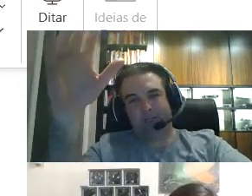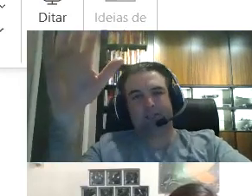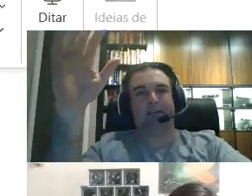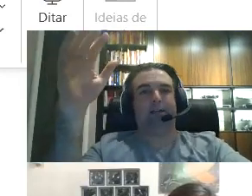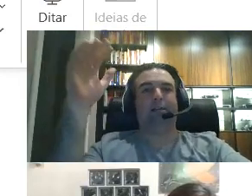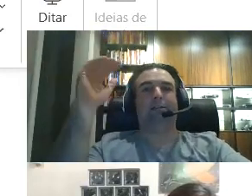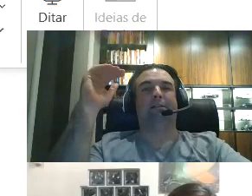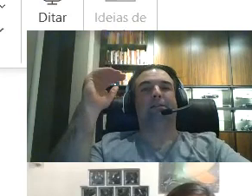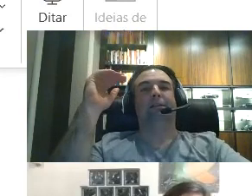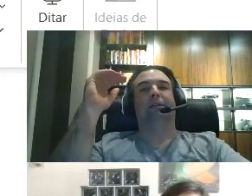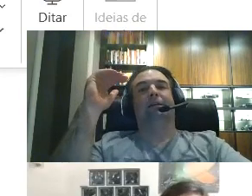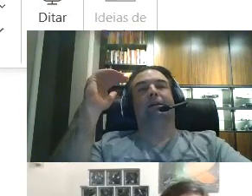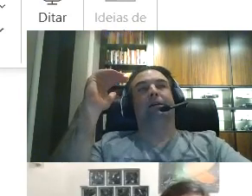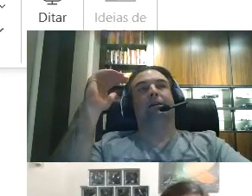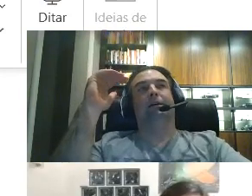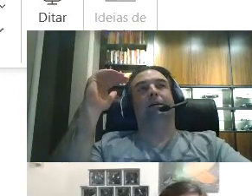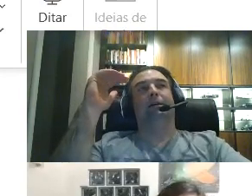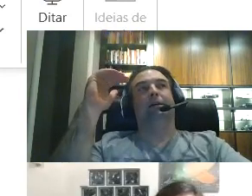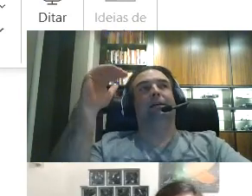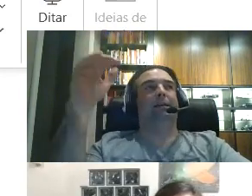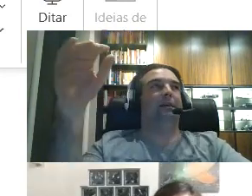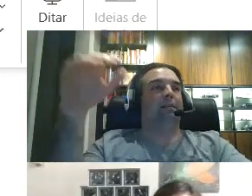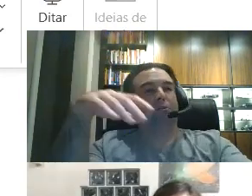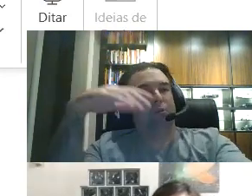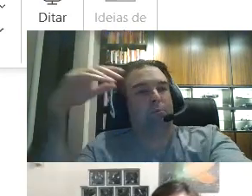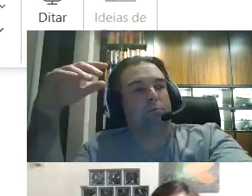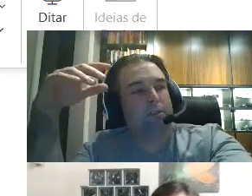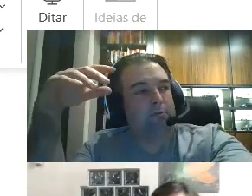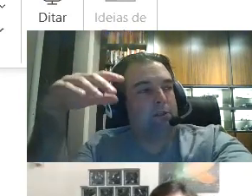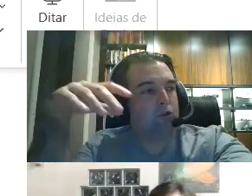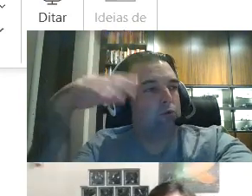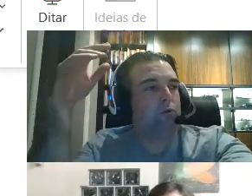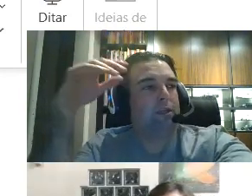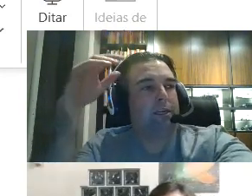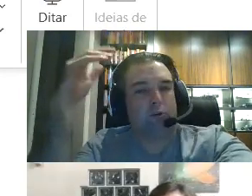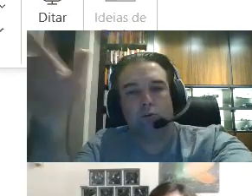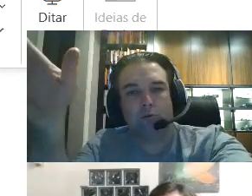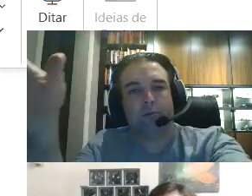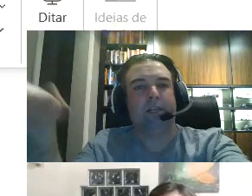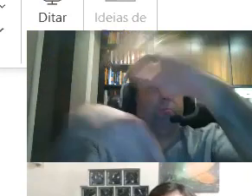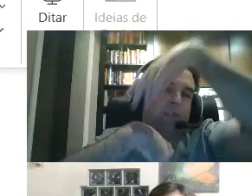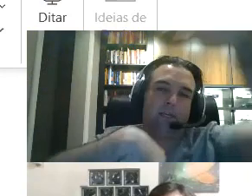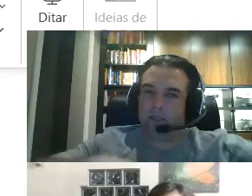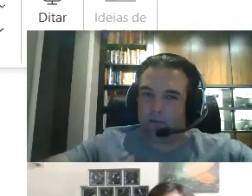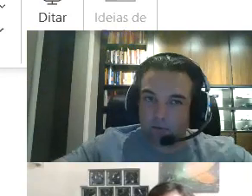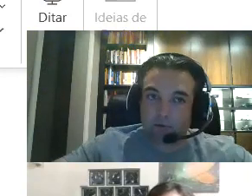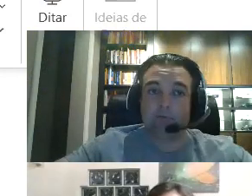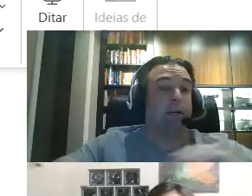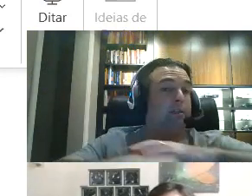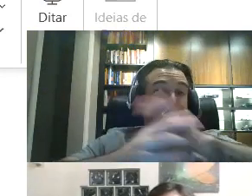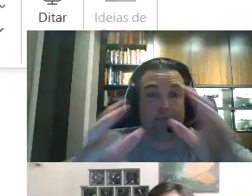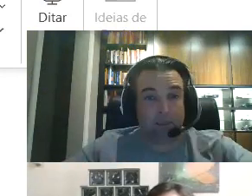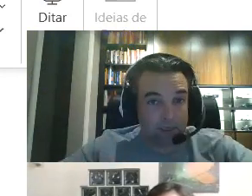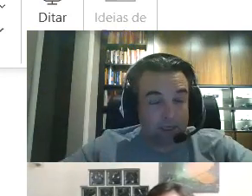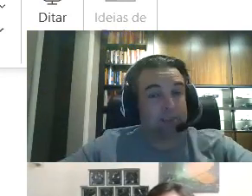que perde as casas. Daí toda a população se junta e arruma e depois alarga de novo.